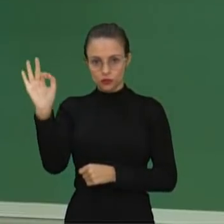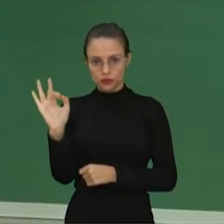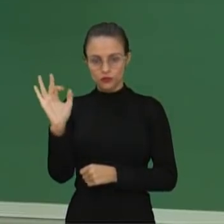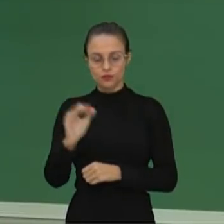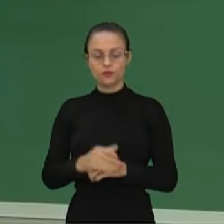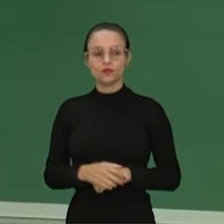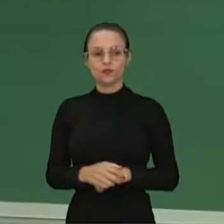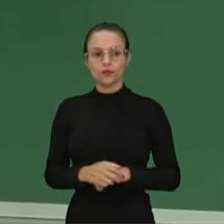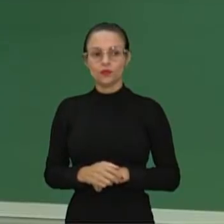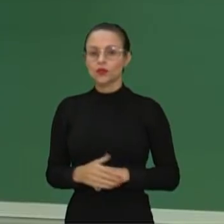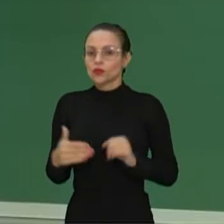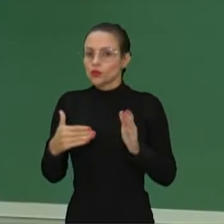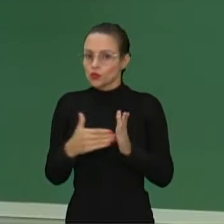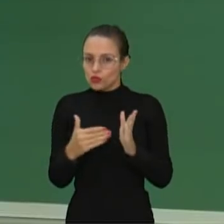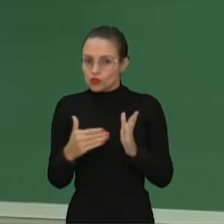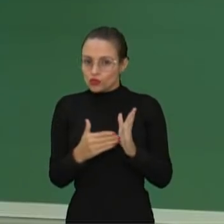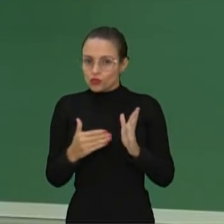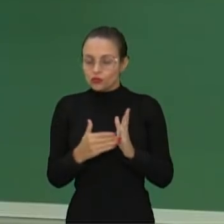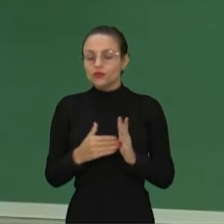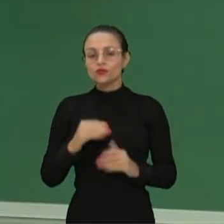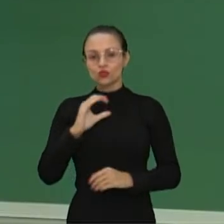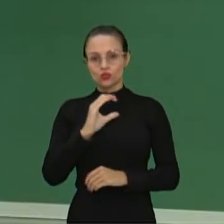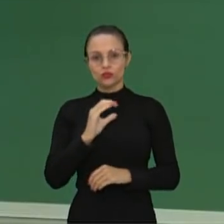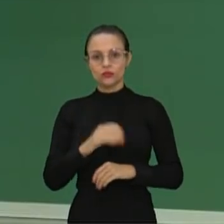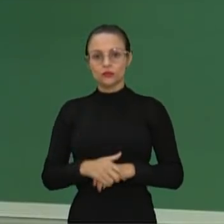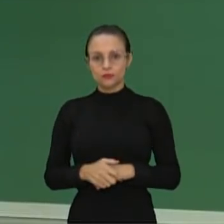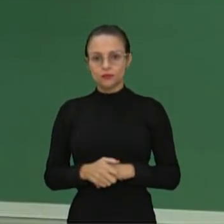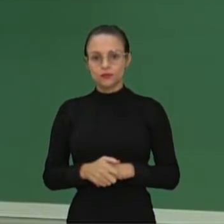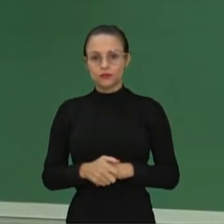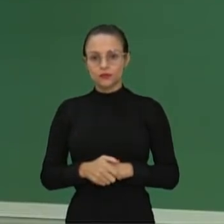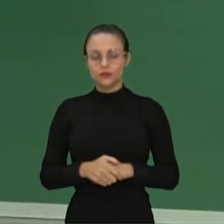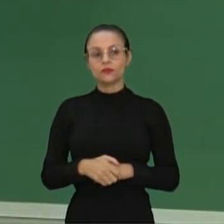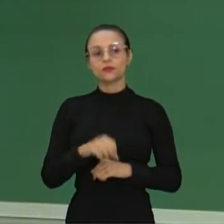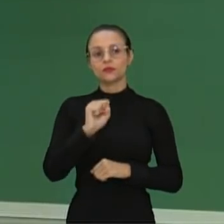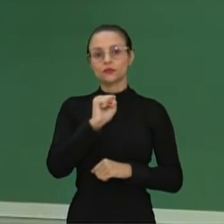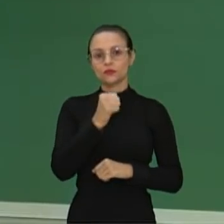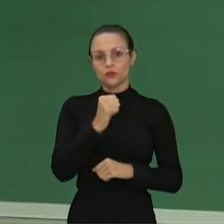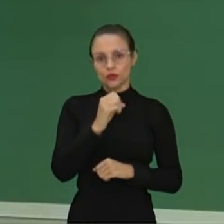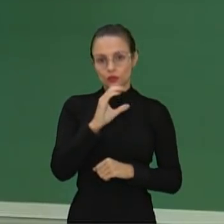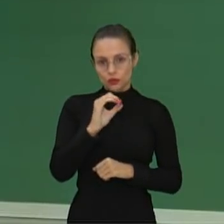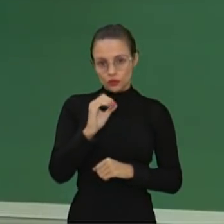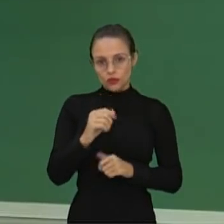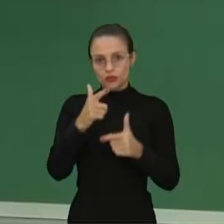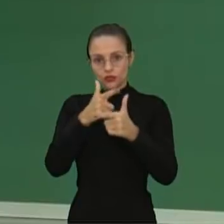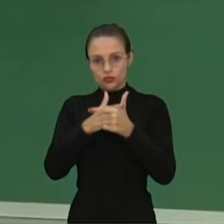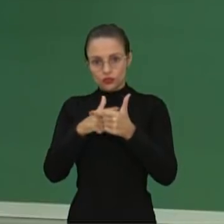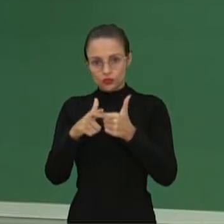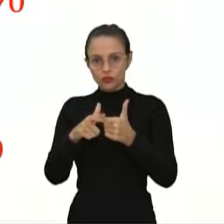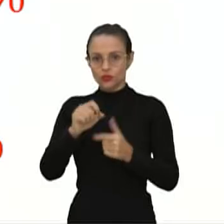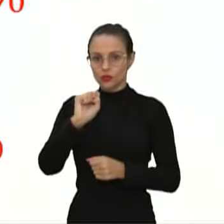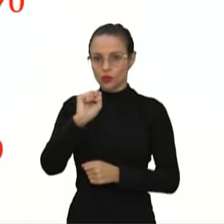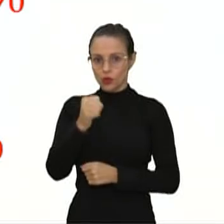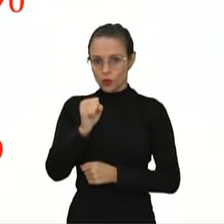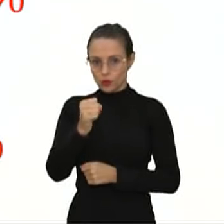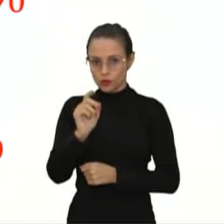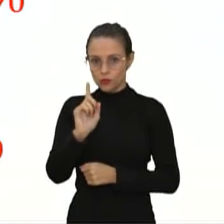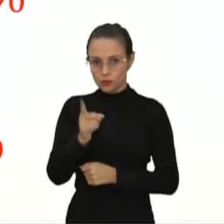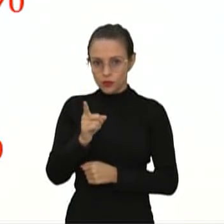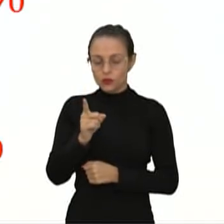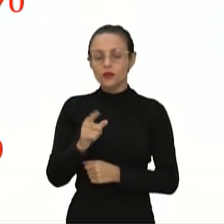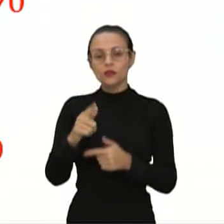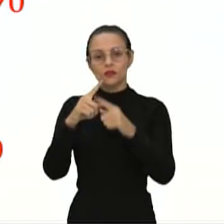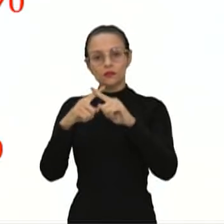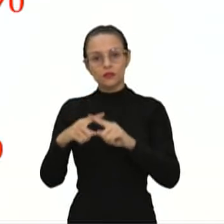60%. E por último, no funcionário C, nós temos 800 divididos por 8.000